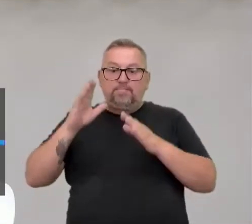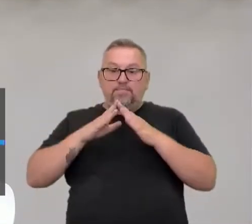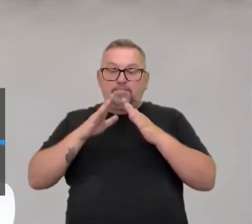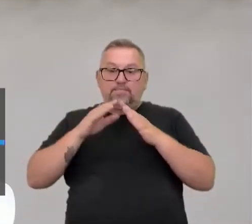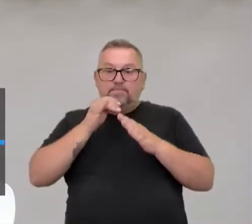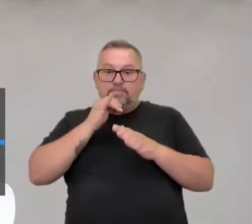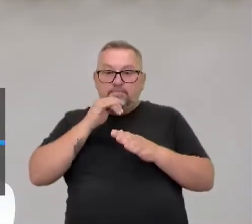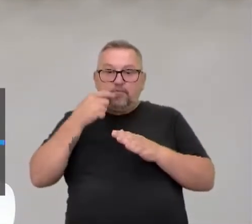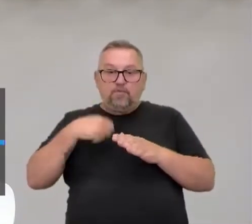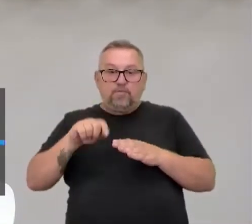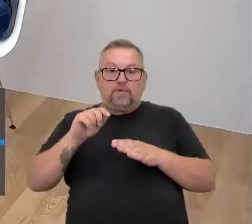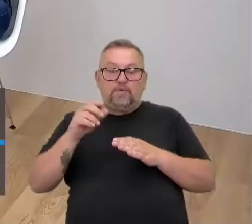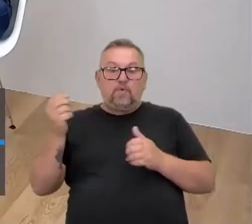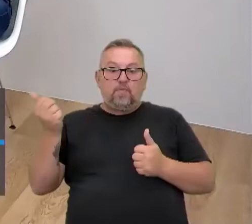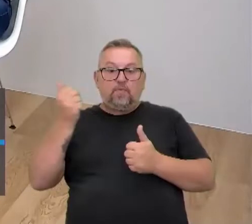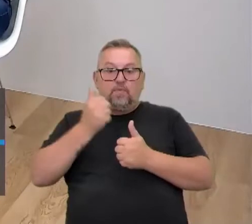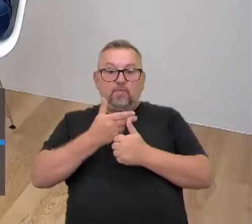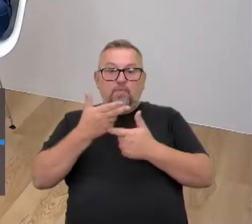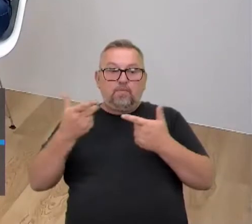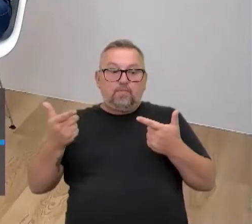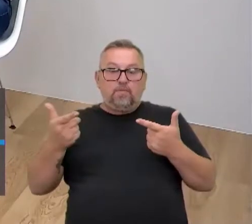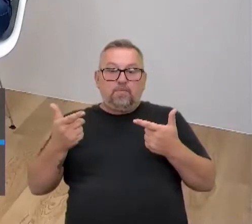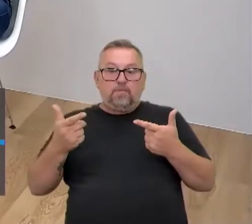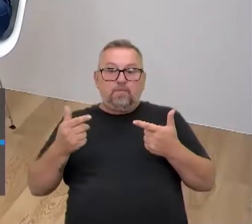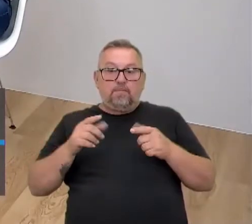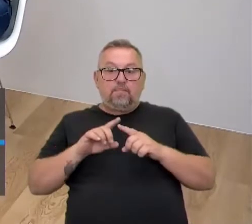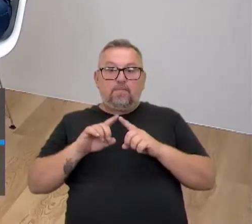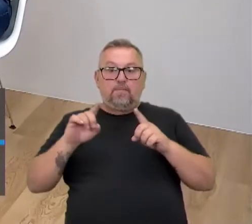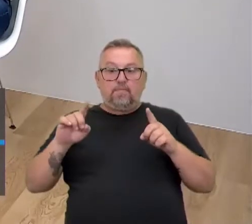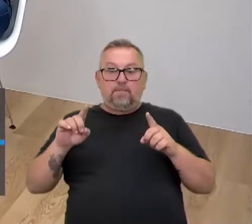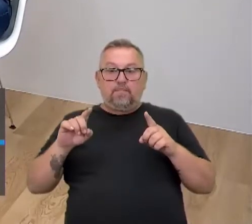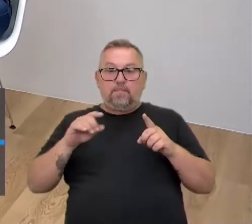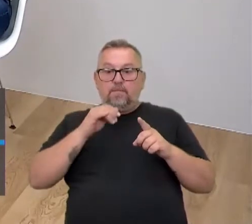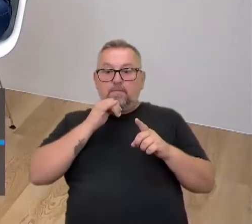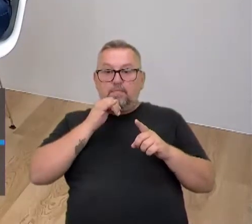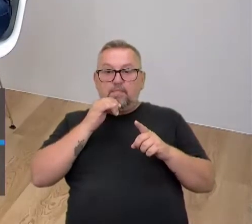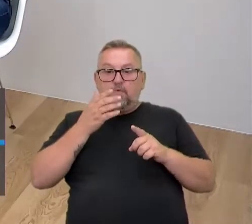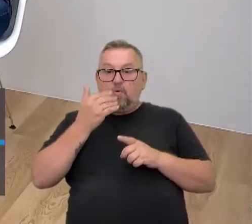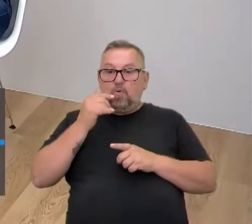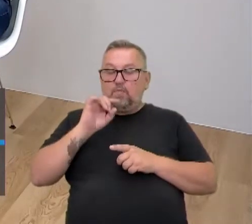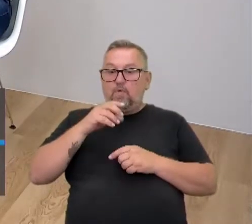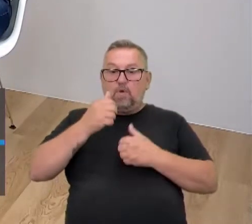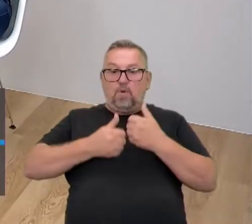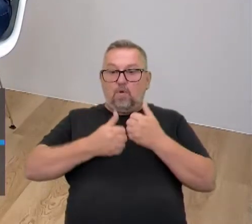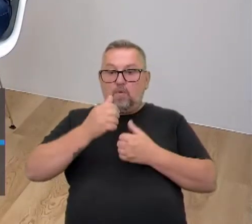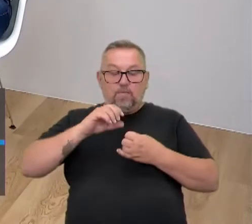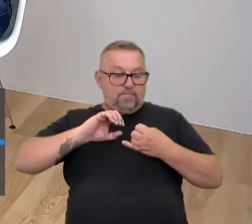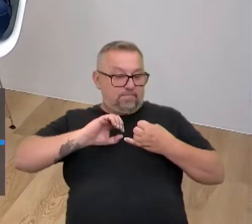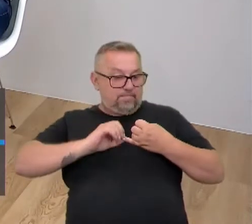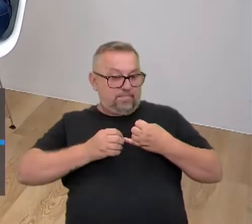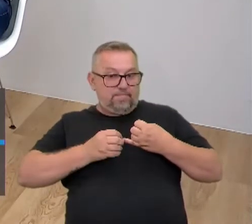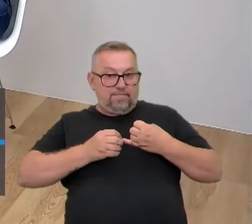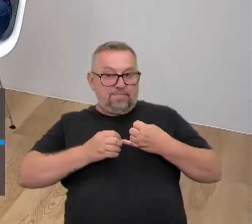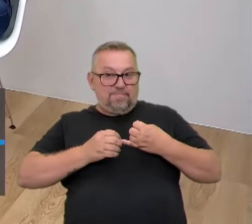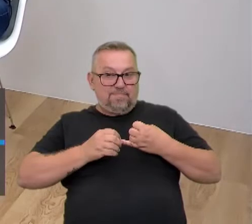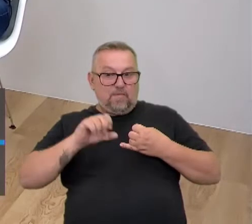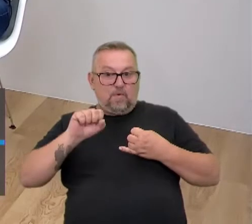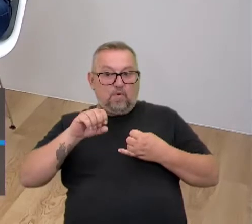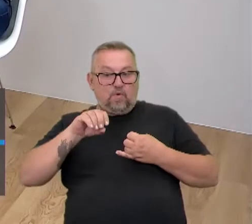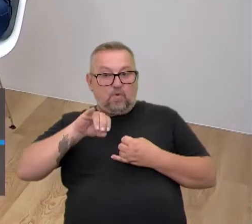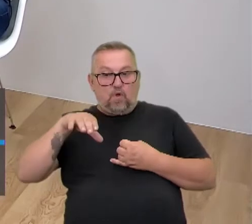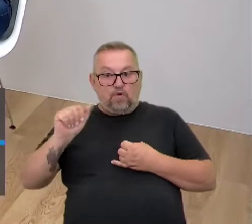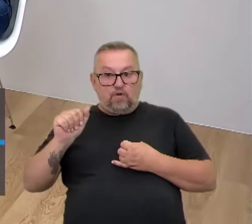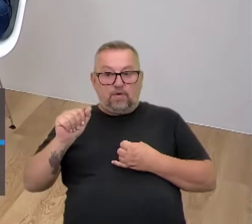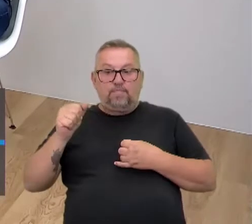por exemplo, precisa substituir por algum outro alimento, mas, por exemplo, não consomem feijão, ou não consomem soja também, que é